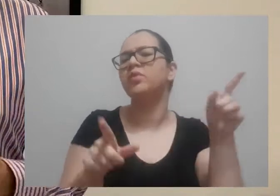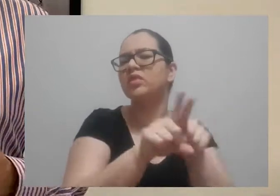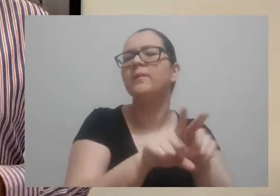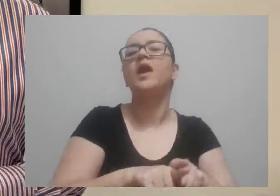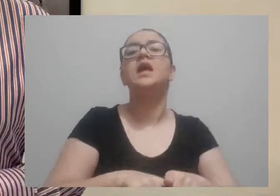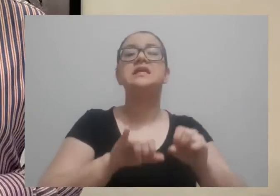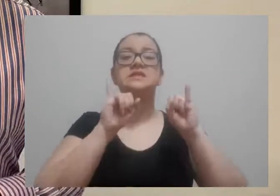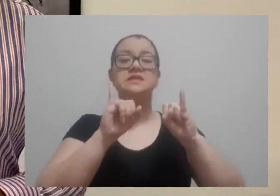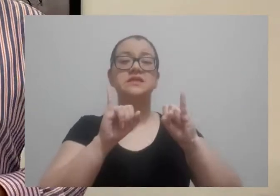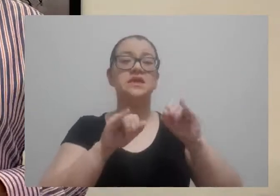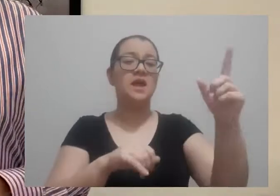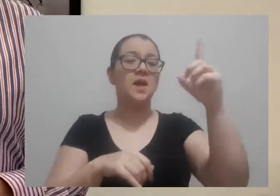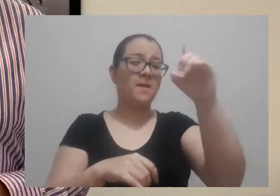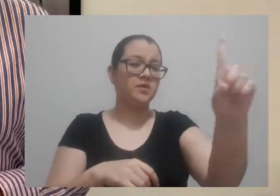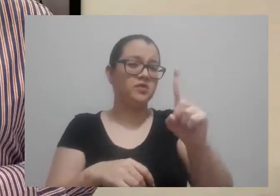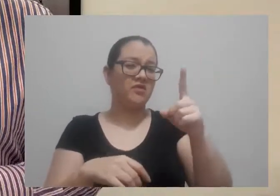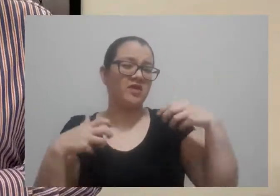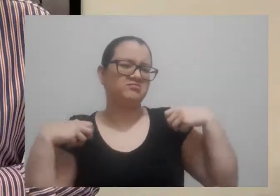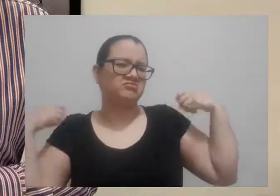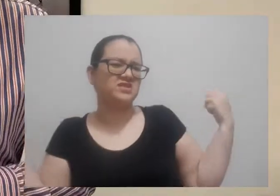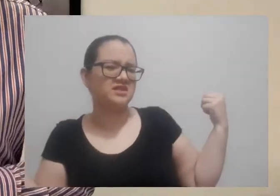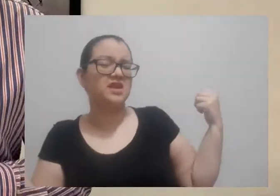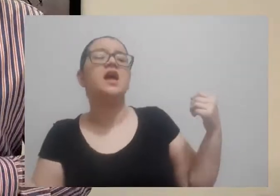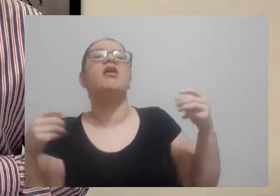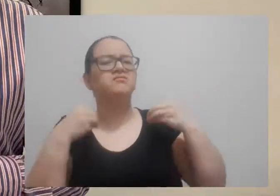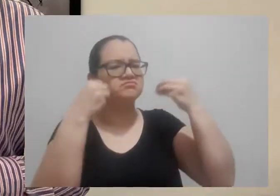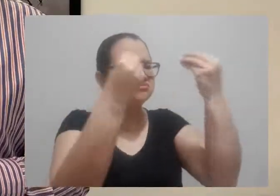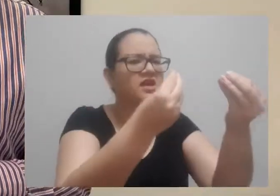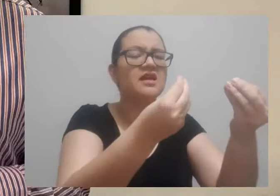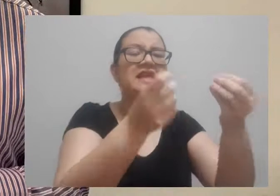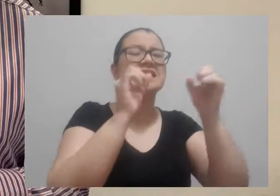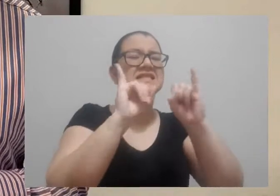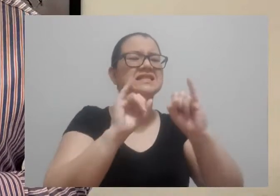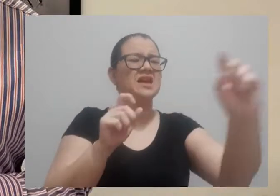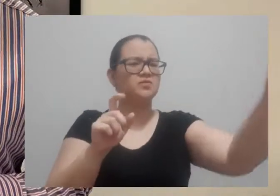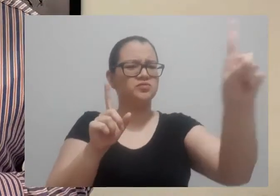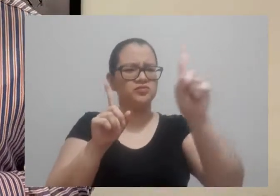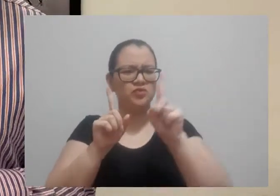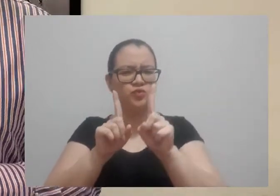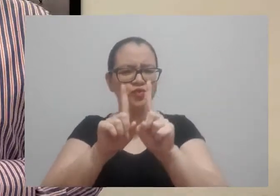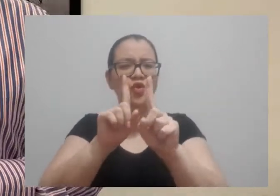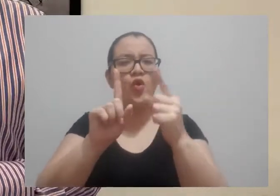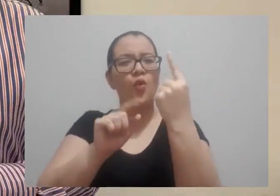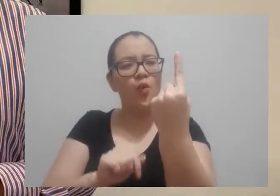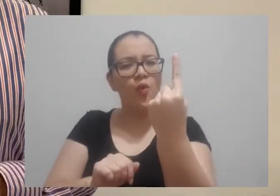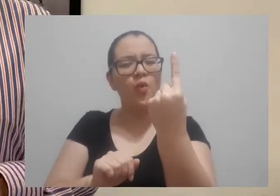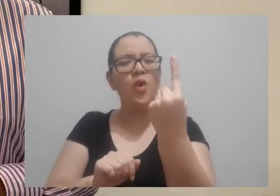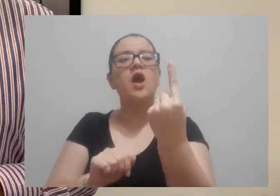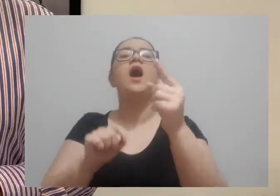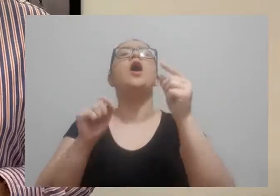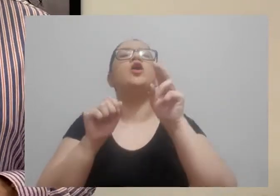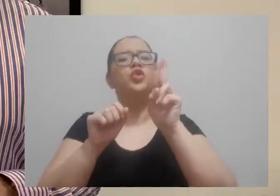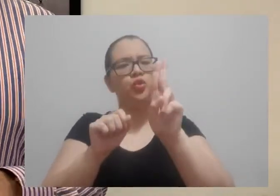Se alguém obrigar você a andar 1 milha, vá com ele 2. Dê a quem lhe pede e não volte as